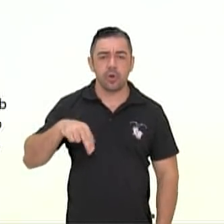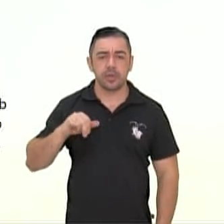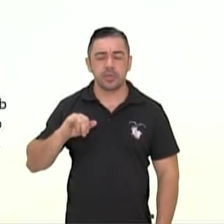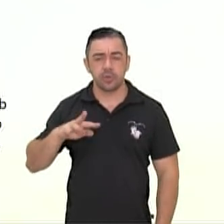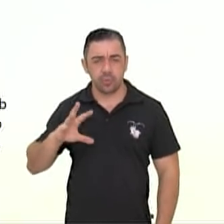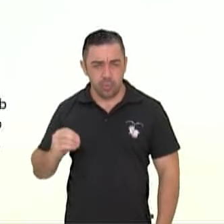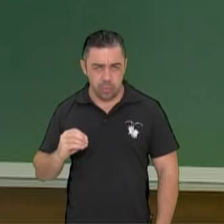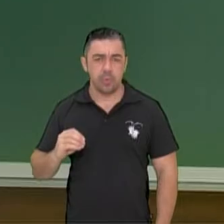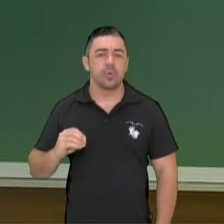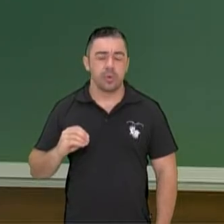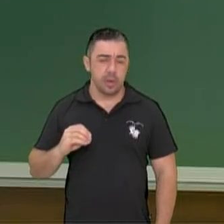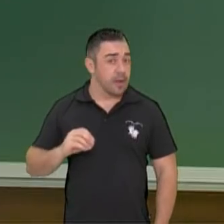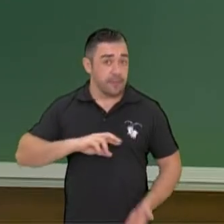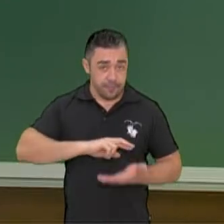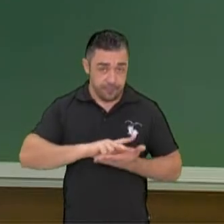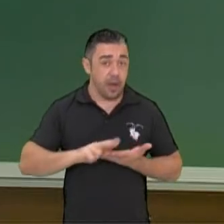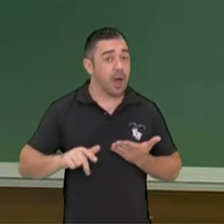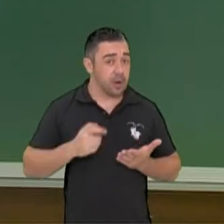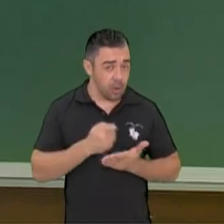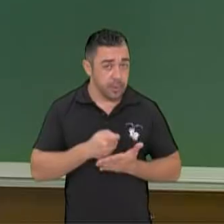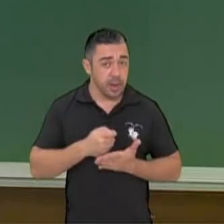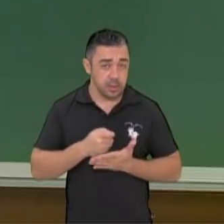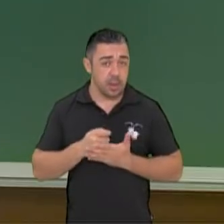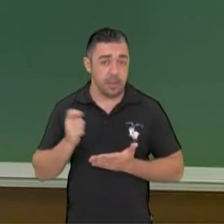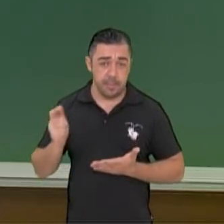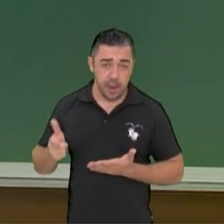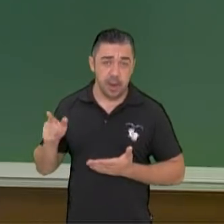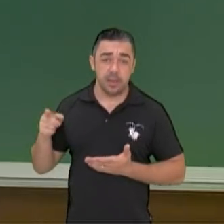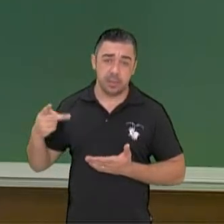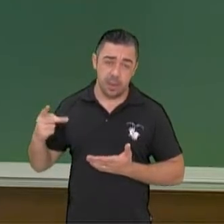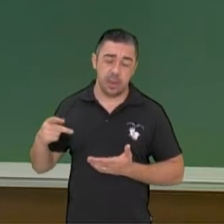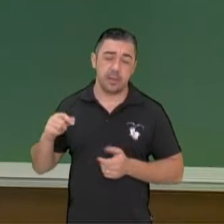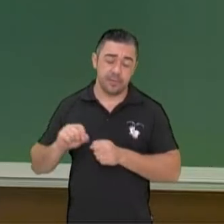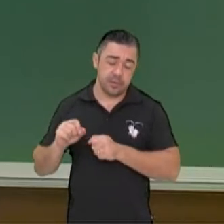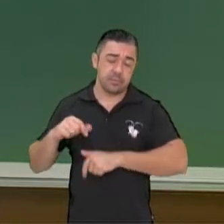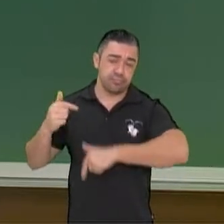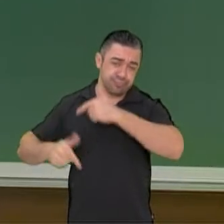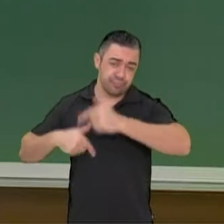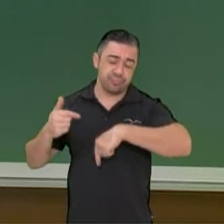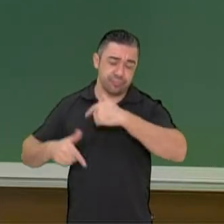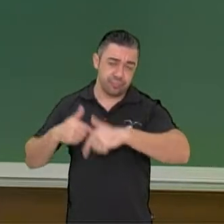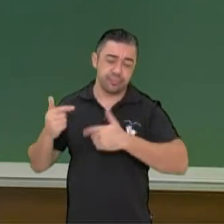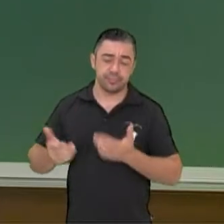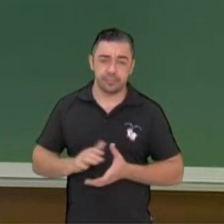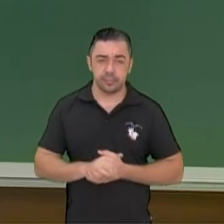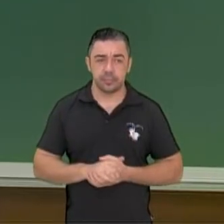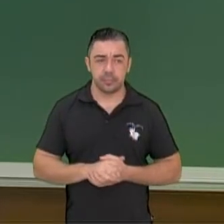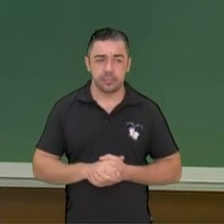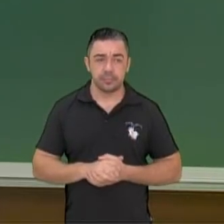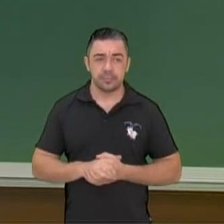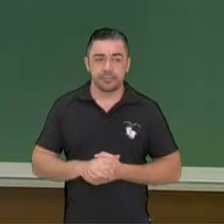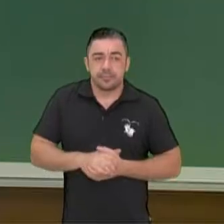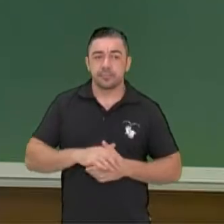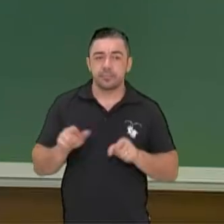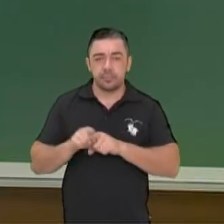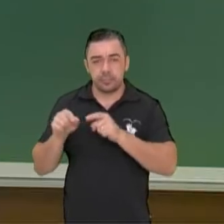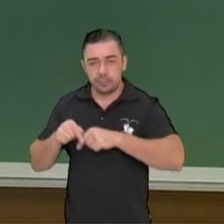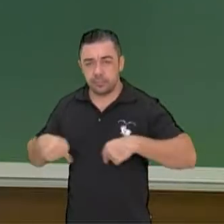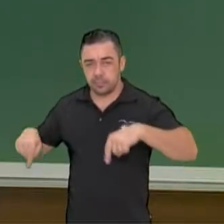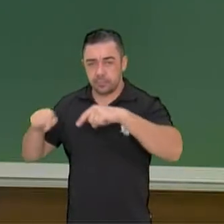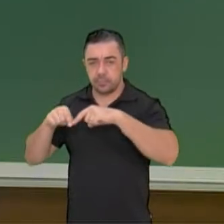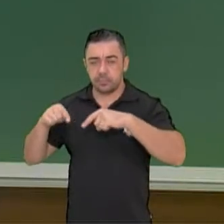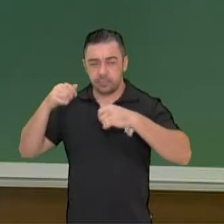várias obrigações através da colheita da sua terra do manso servil. Aí você tem o pasto,